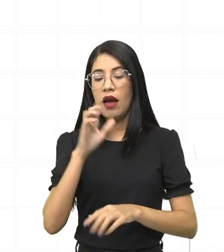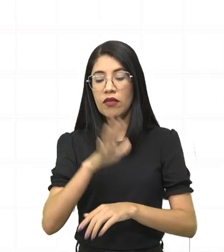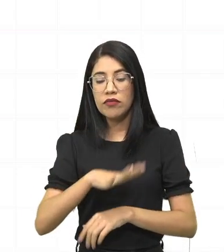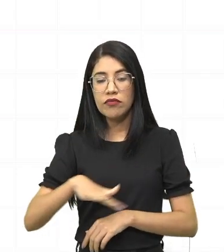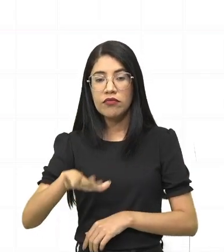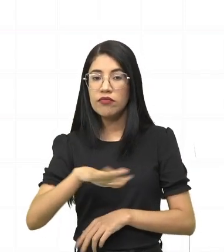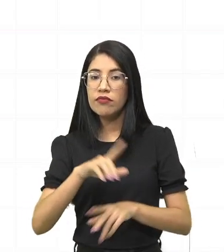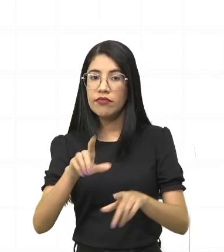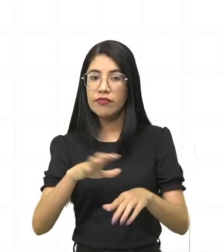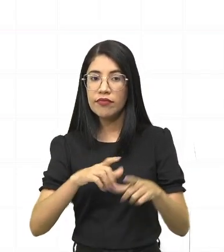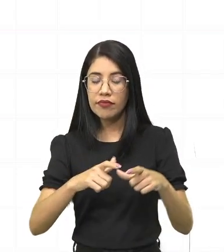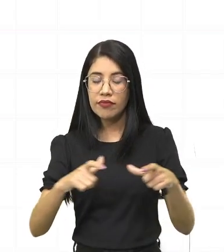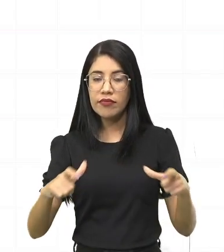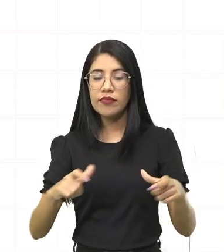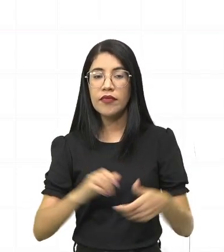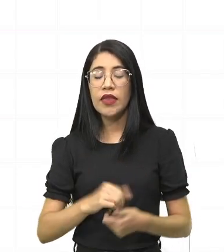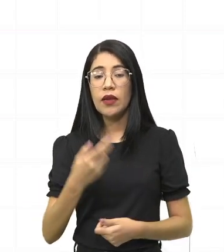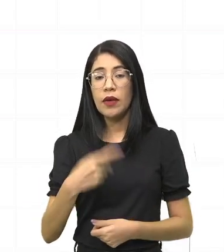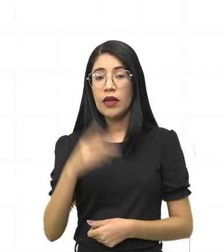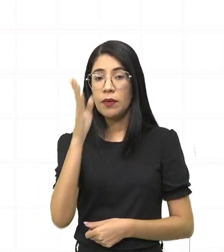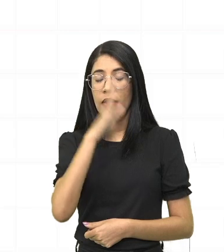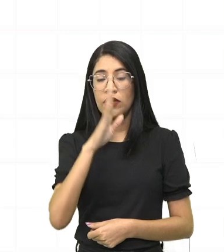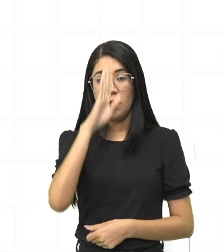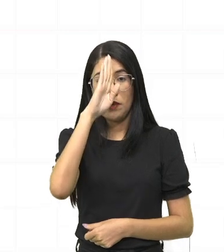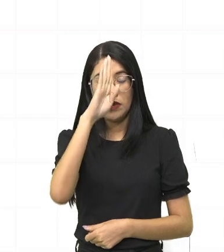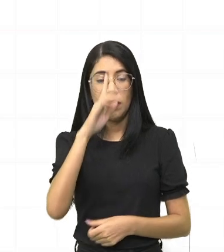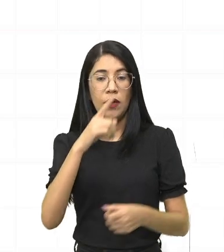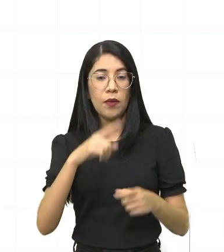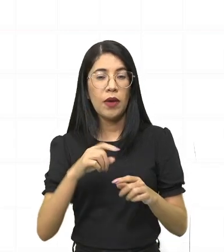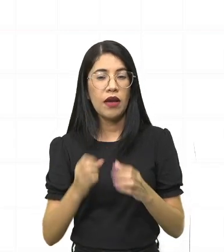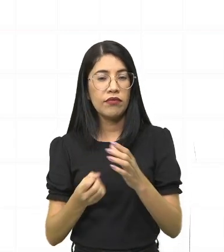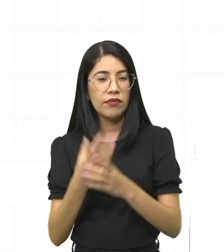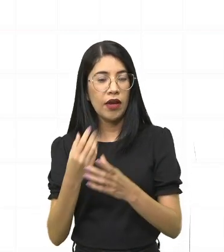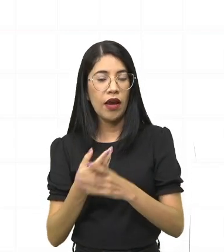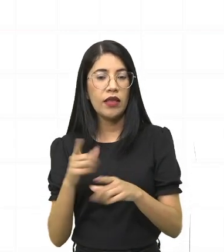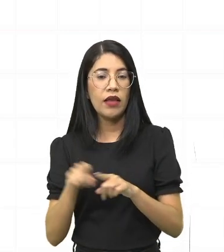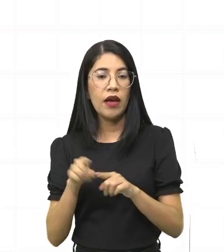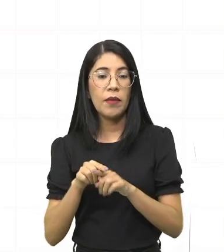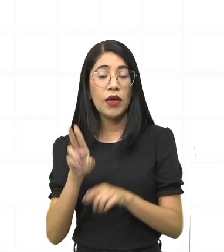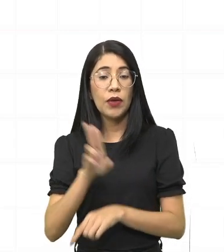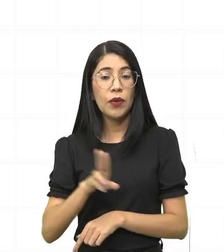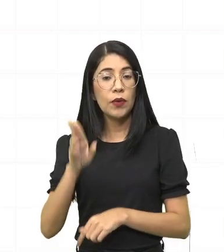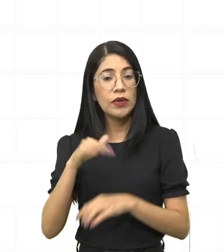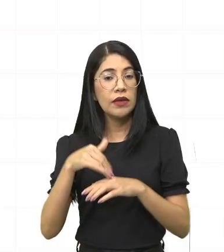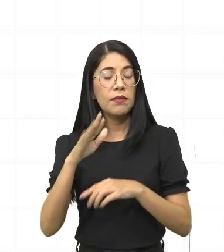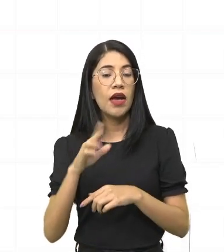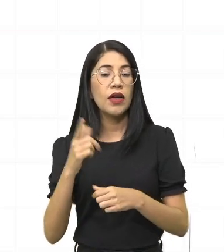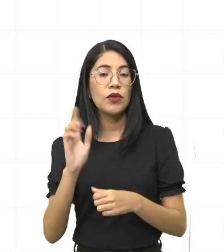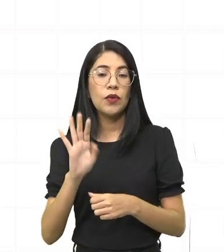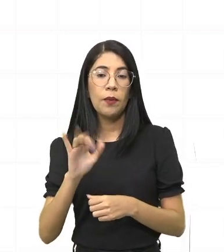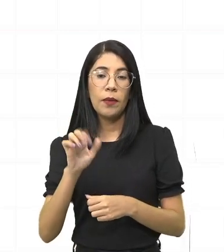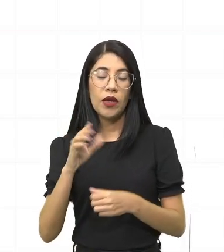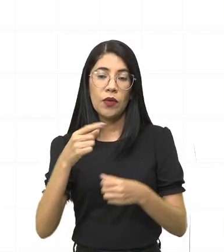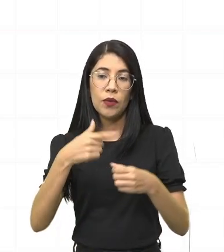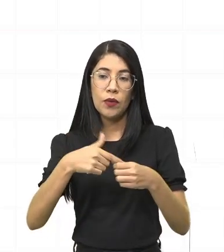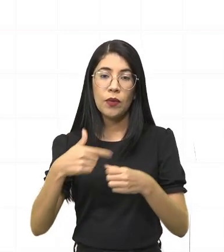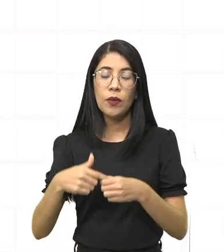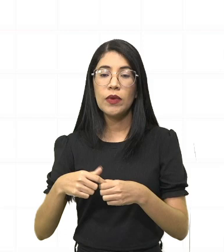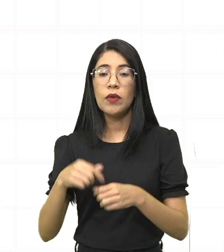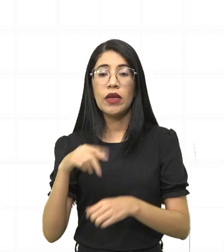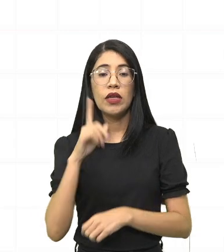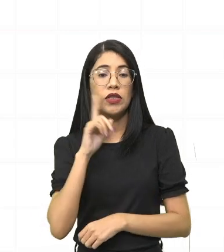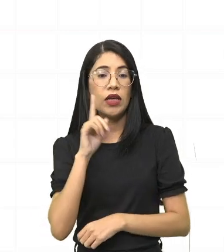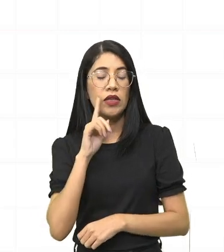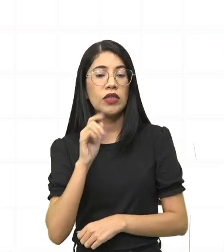hídricos. Então, o Brasil é um dos principais produtores e consumidores de biocombustíveis do mundo. Então, nós temos Estados